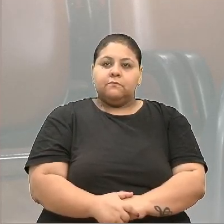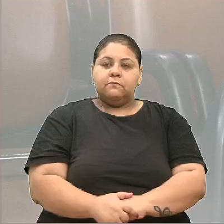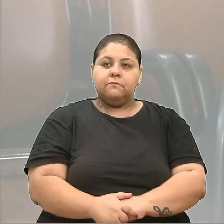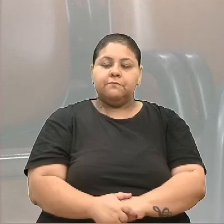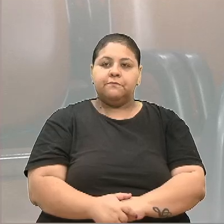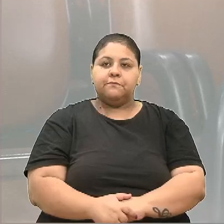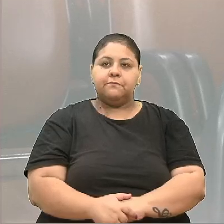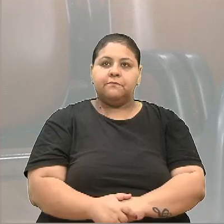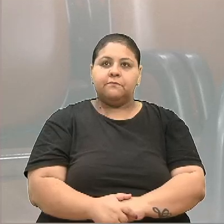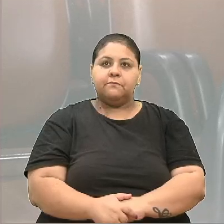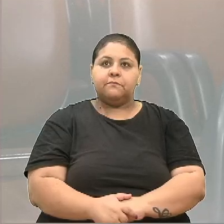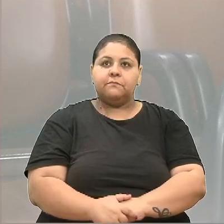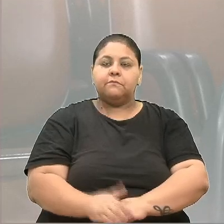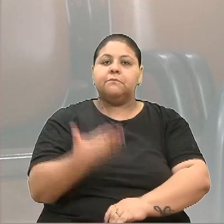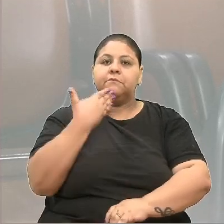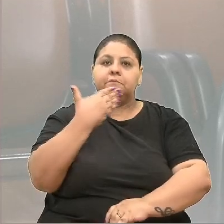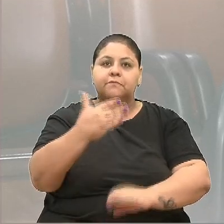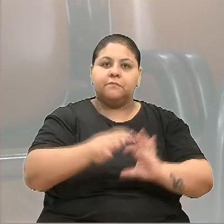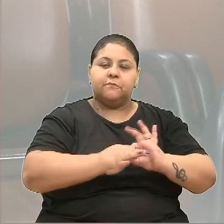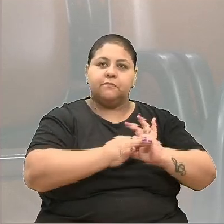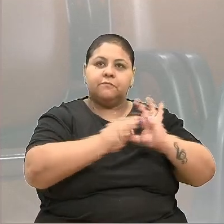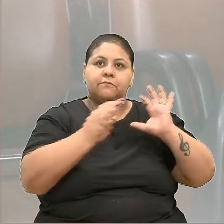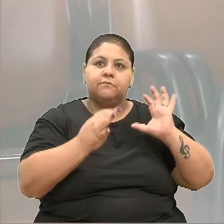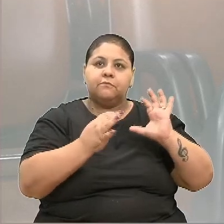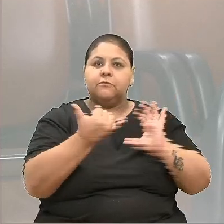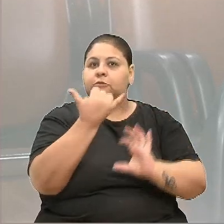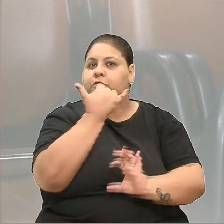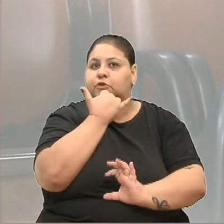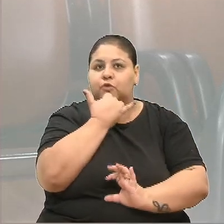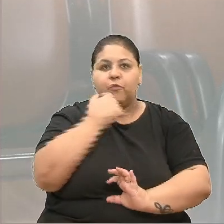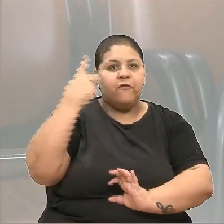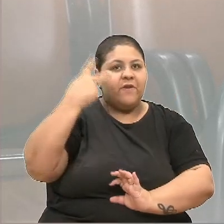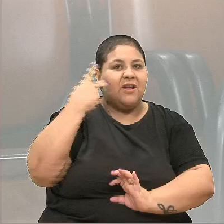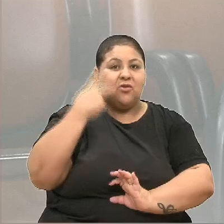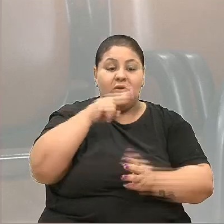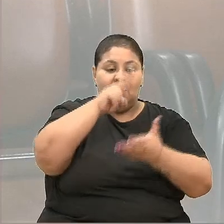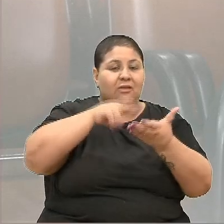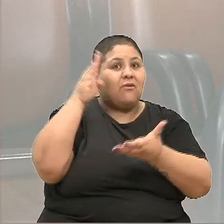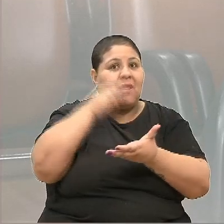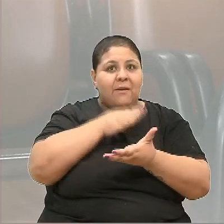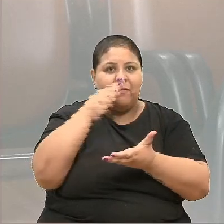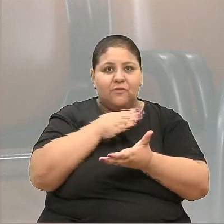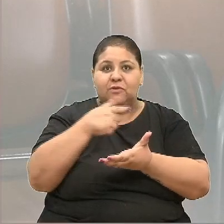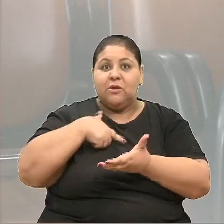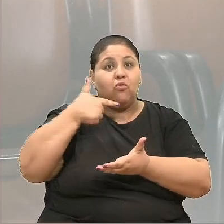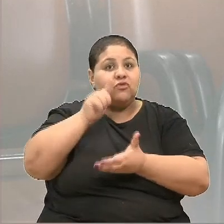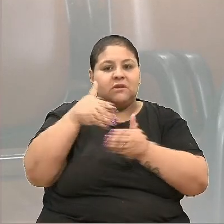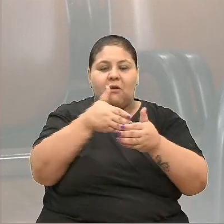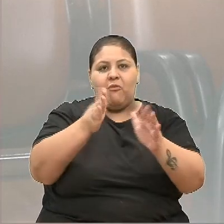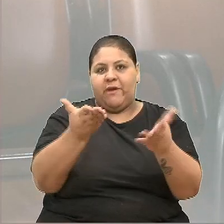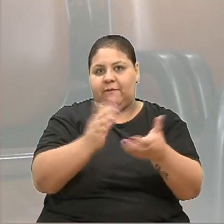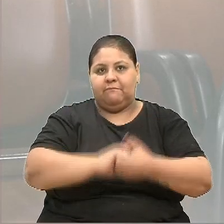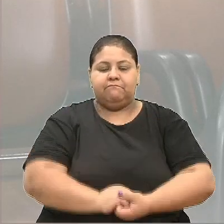Educação, por seus integrantes, manifesta favorável ao presente projeto de lei. Assina este